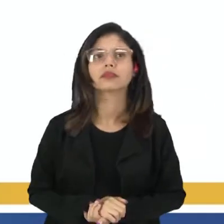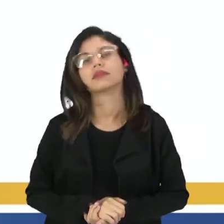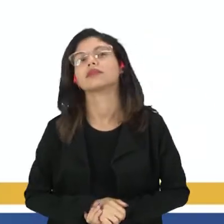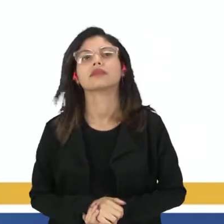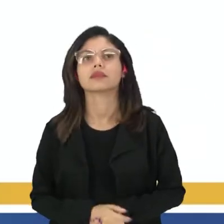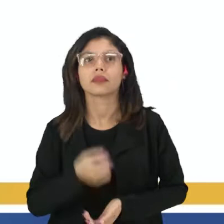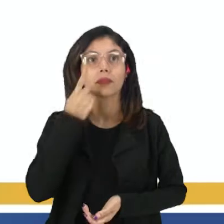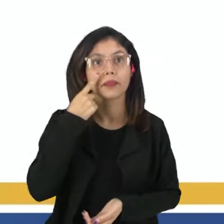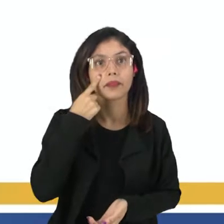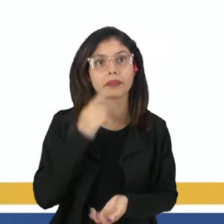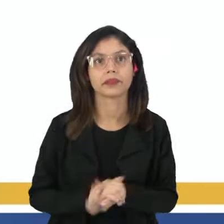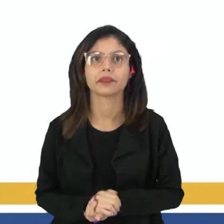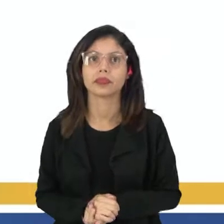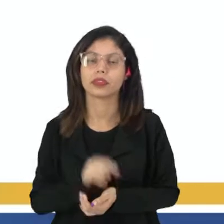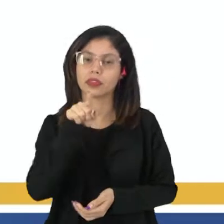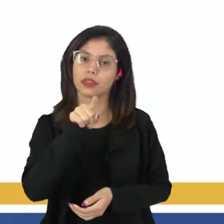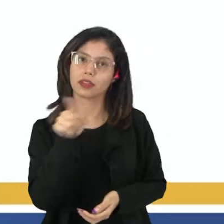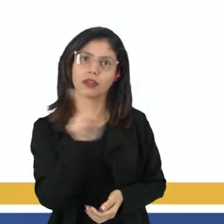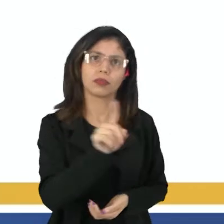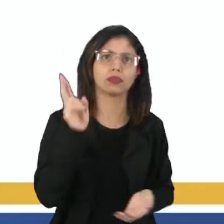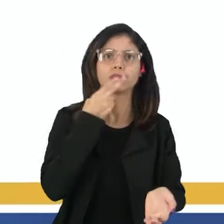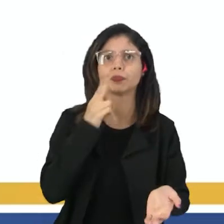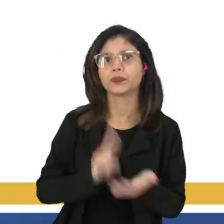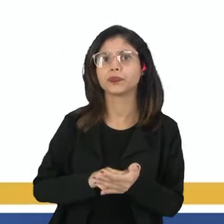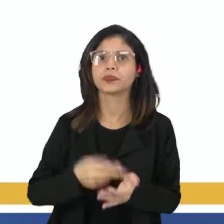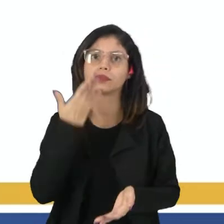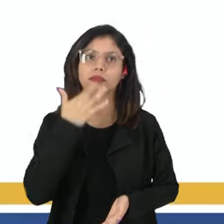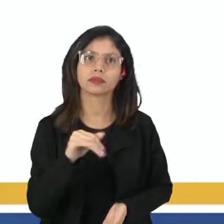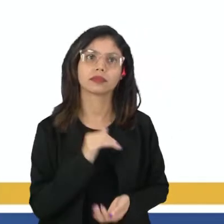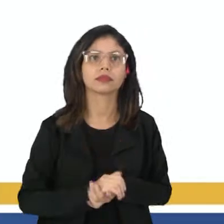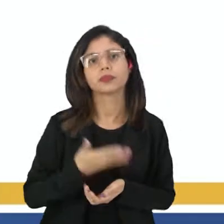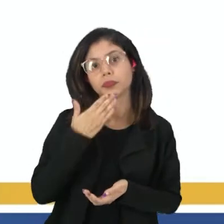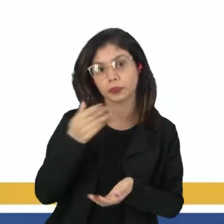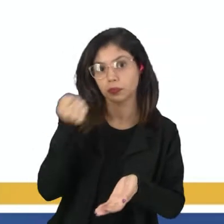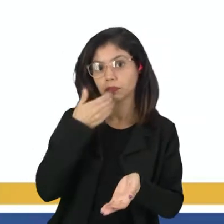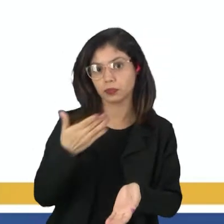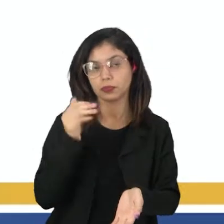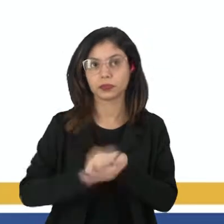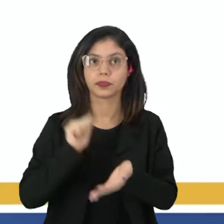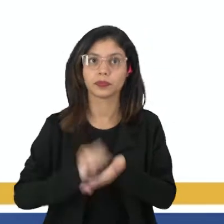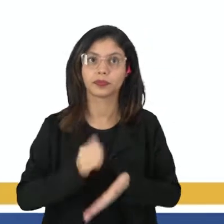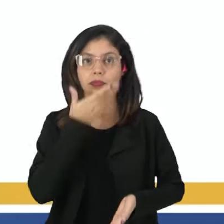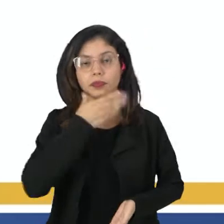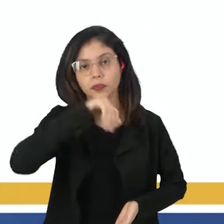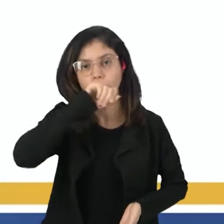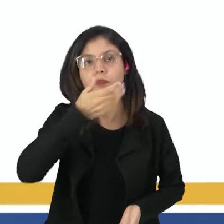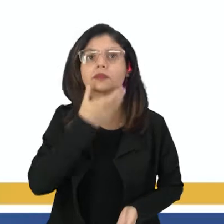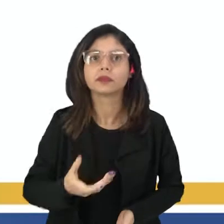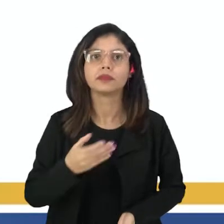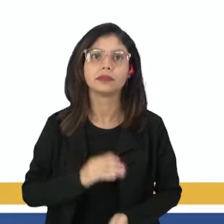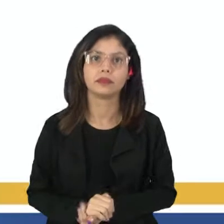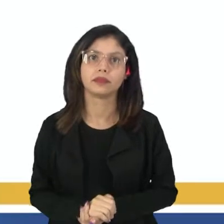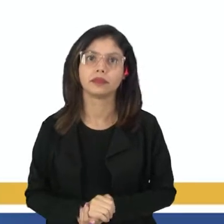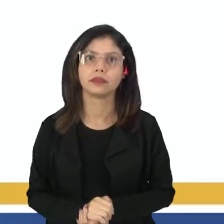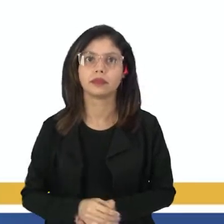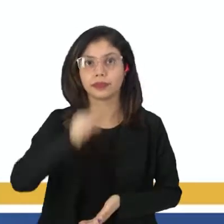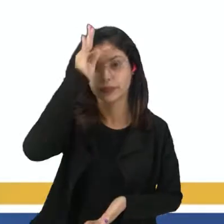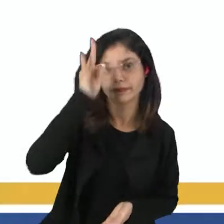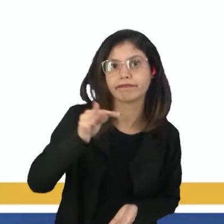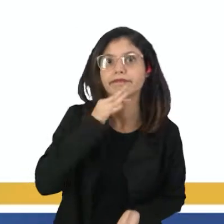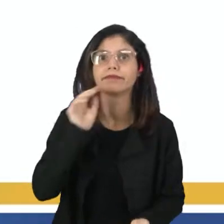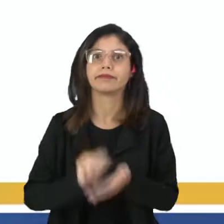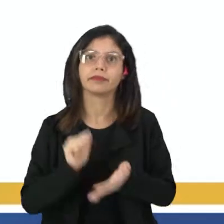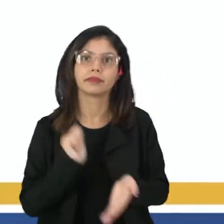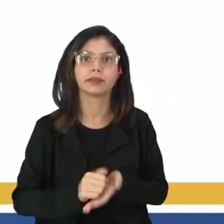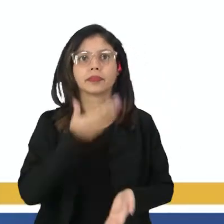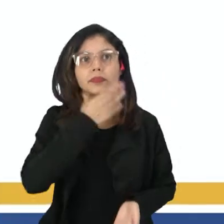pediu. Observe que essa não é o tipo de carta que as crianças costumam escrever para o Papai Noel, pois